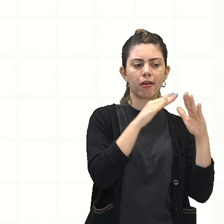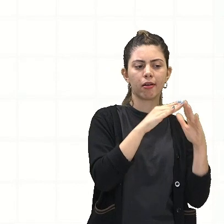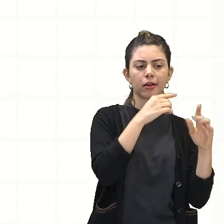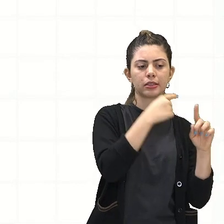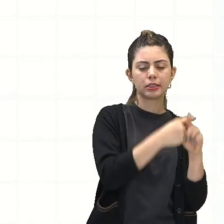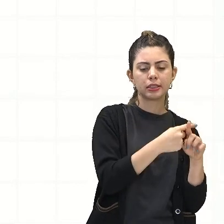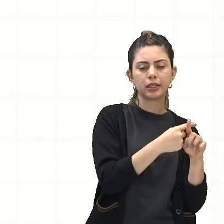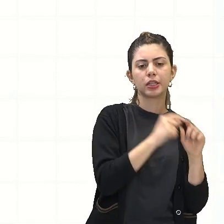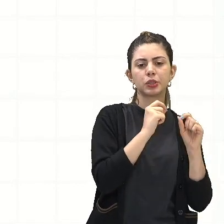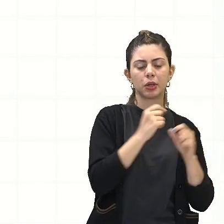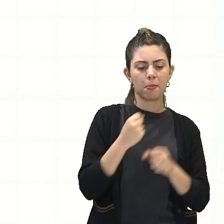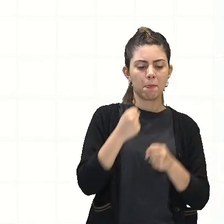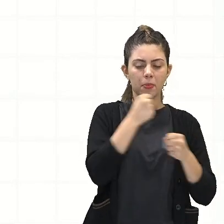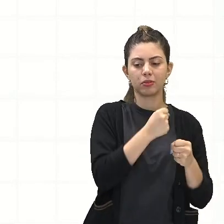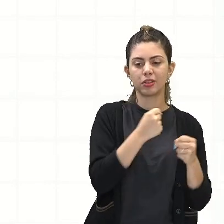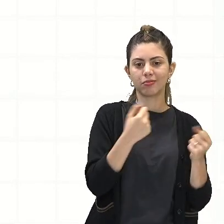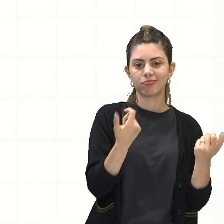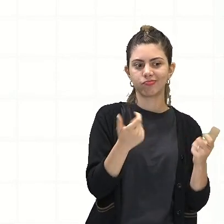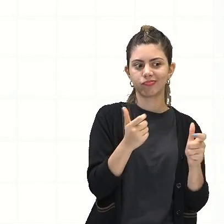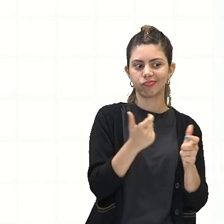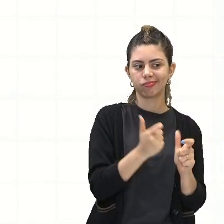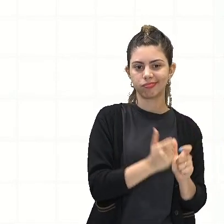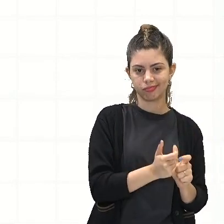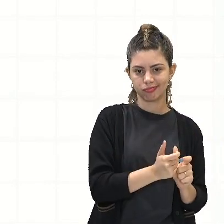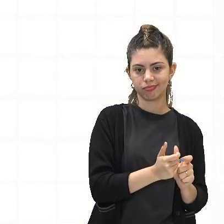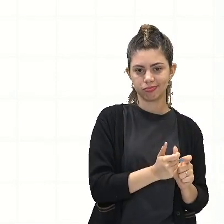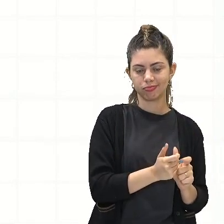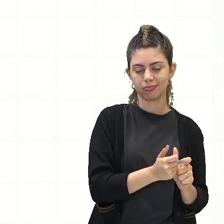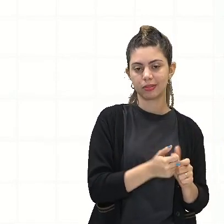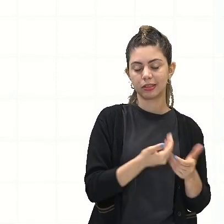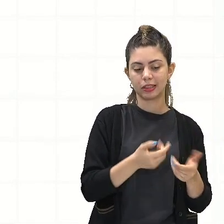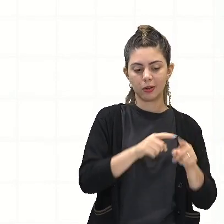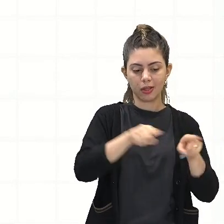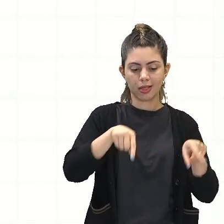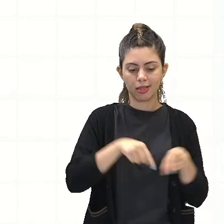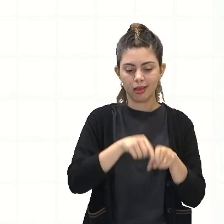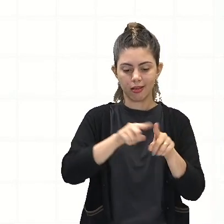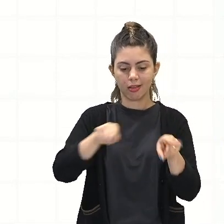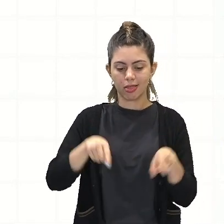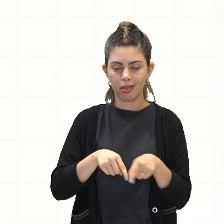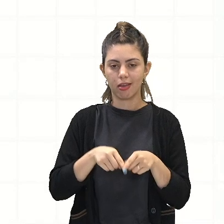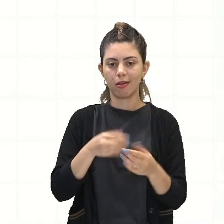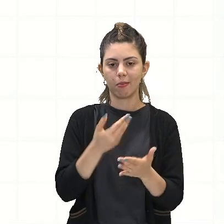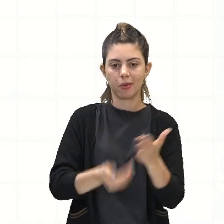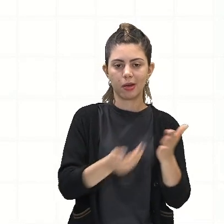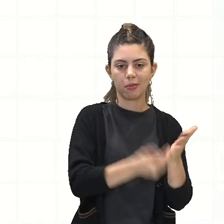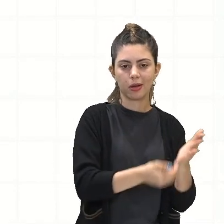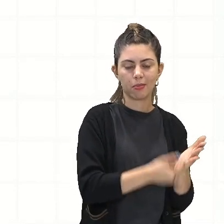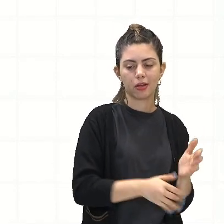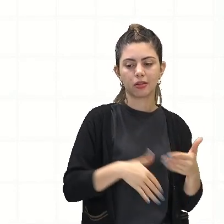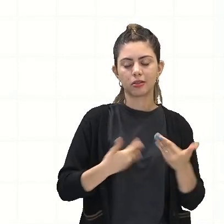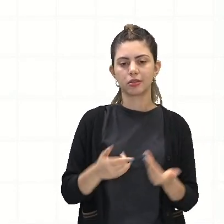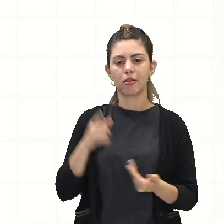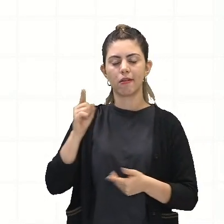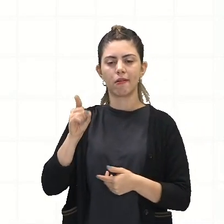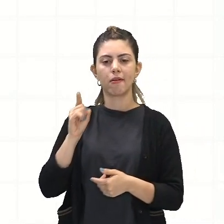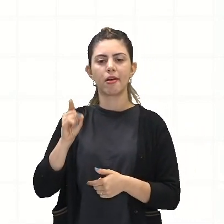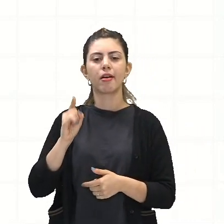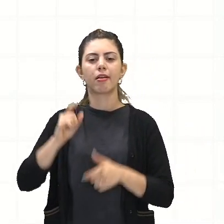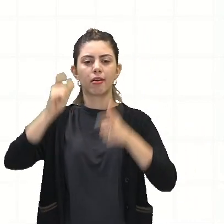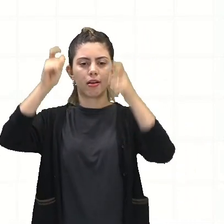aceitou passivamente perder sua autoridade, não aceitou ser questionada. Isso também